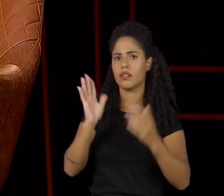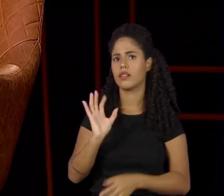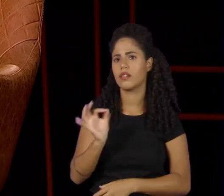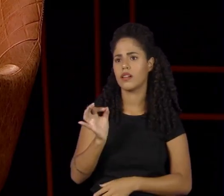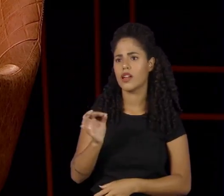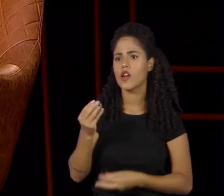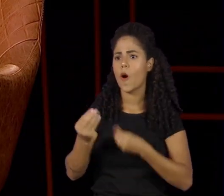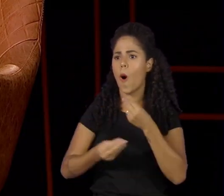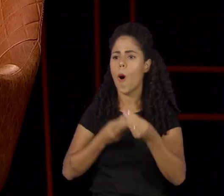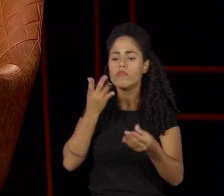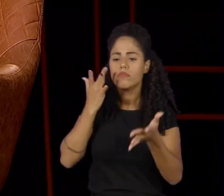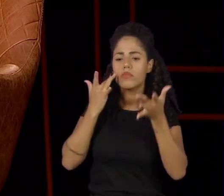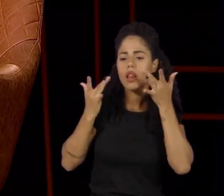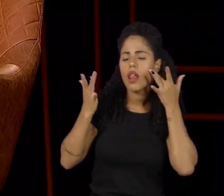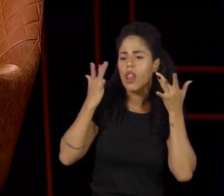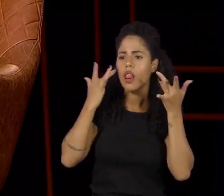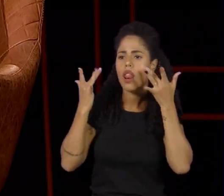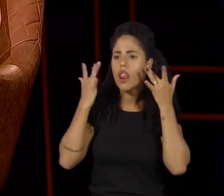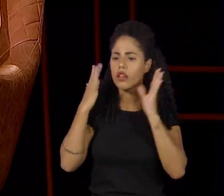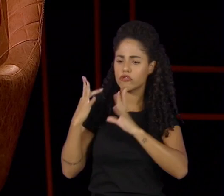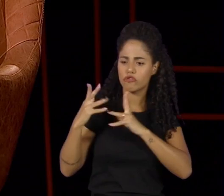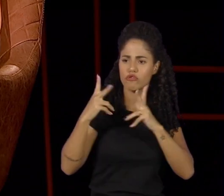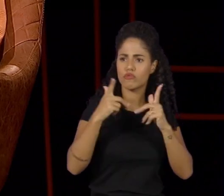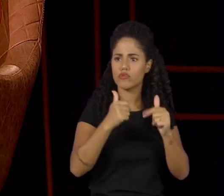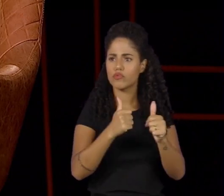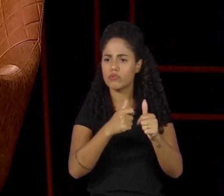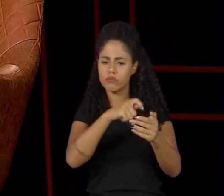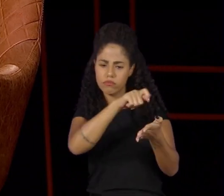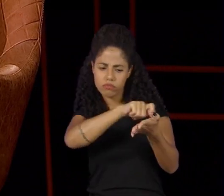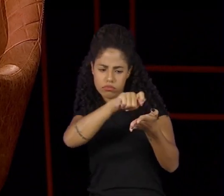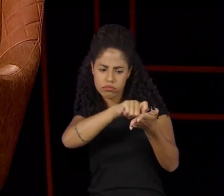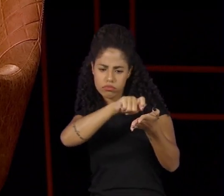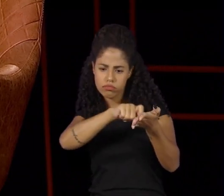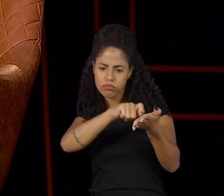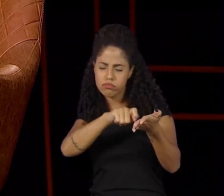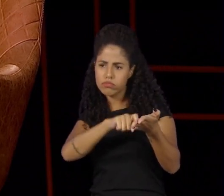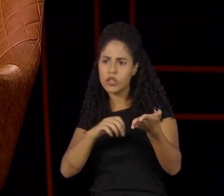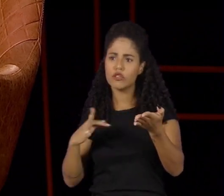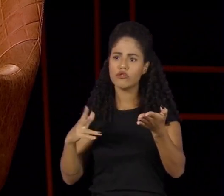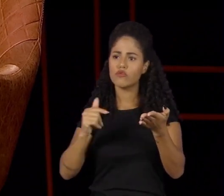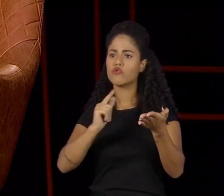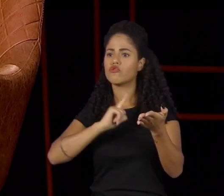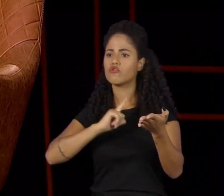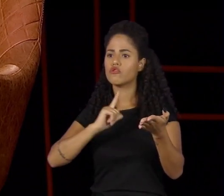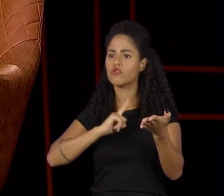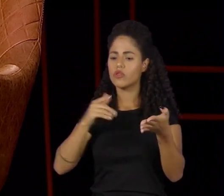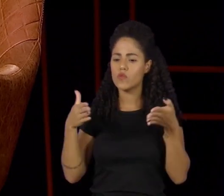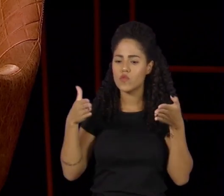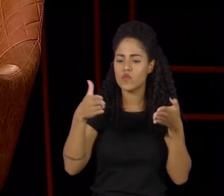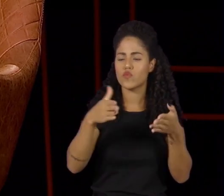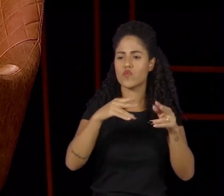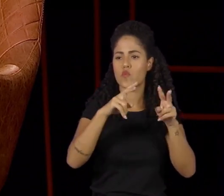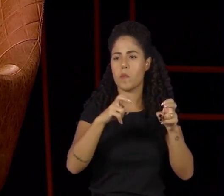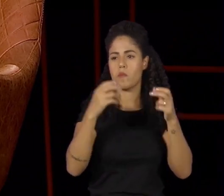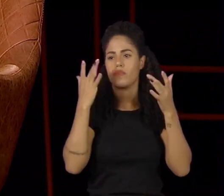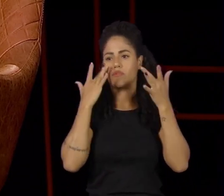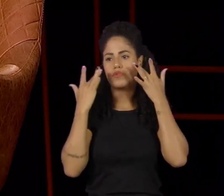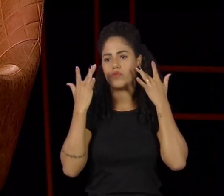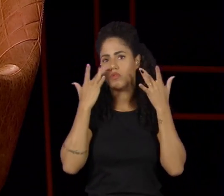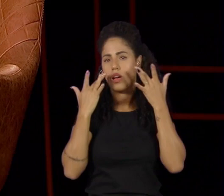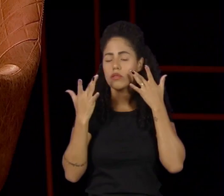De dramaturgia, de construção, de carpintaria teatral, um negócio lindo.